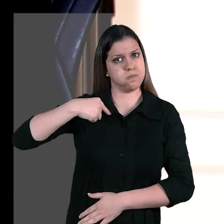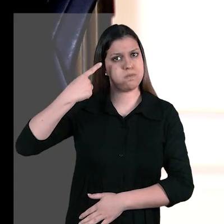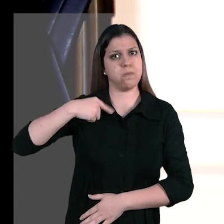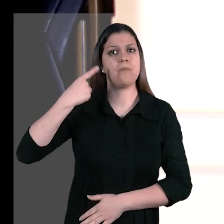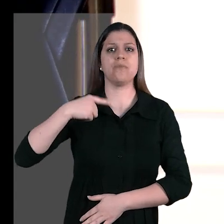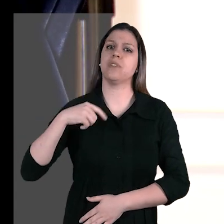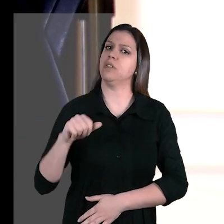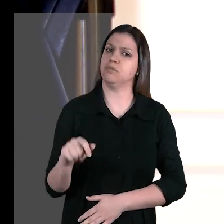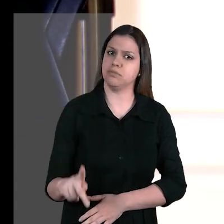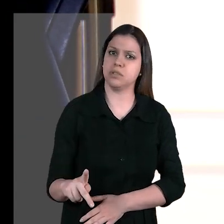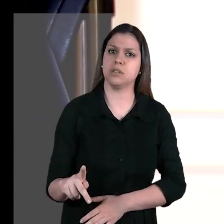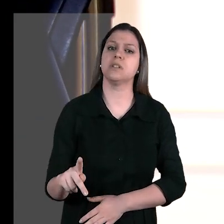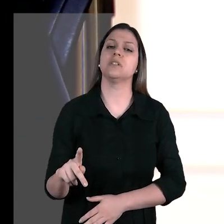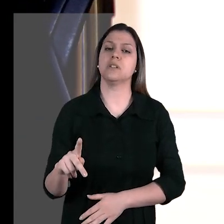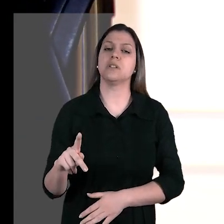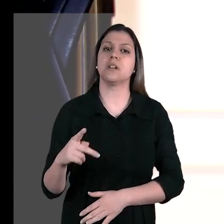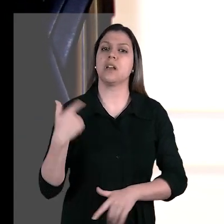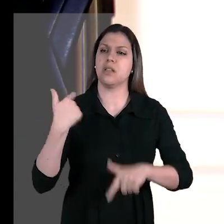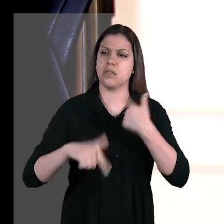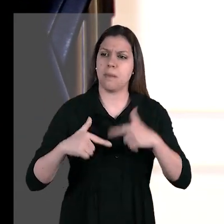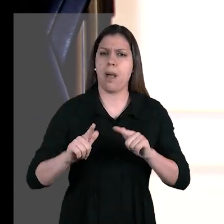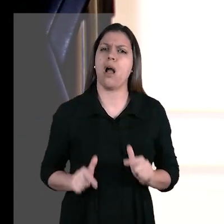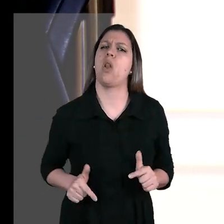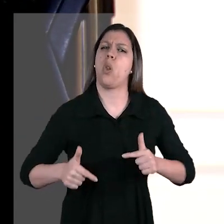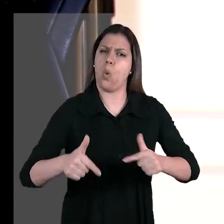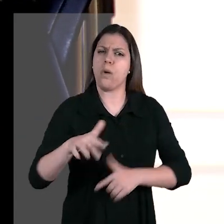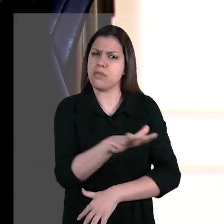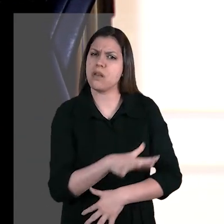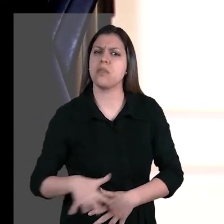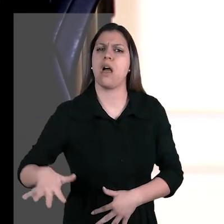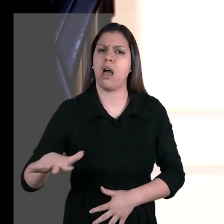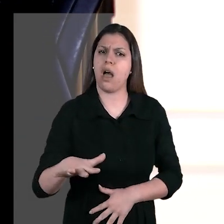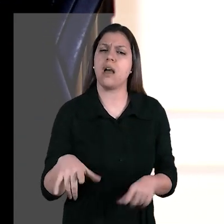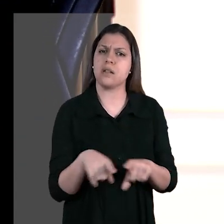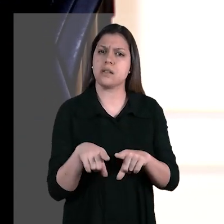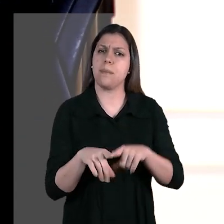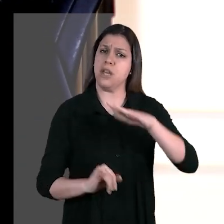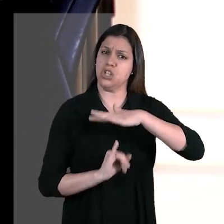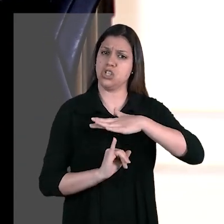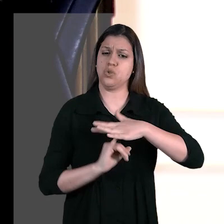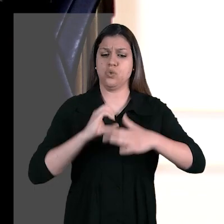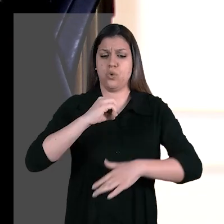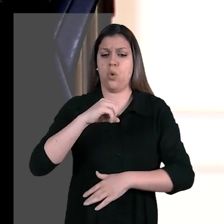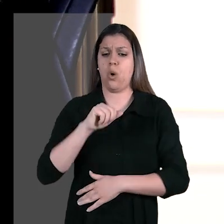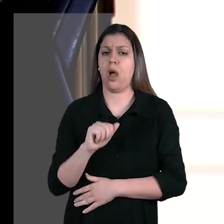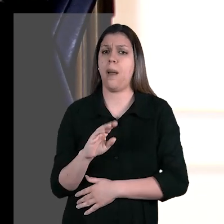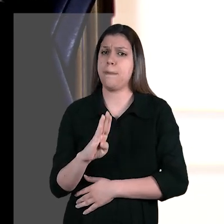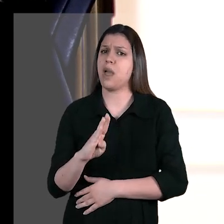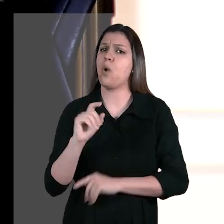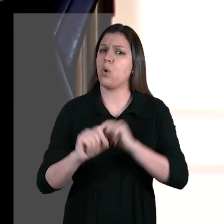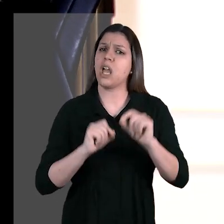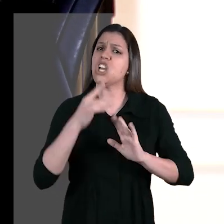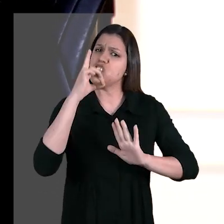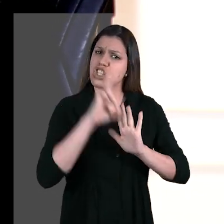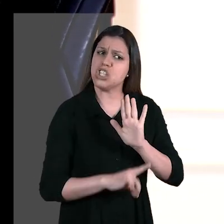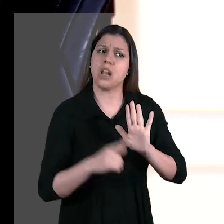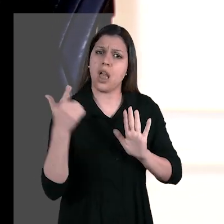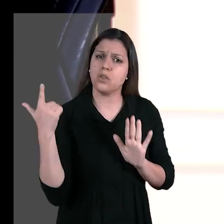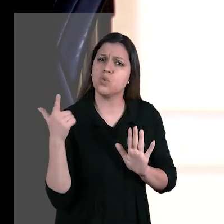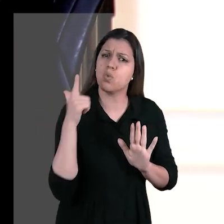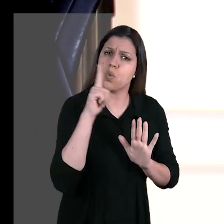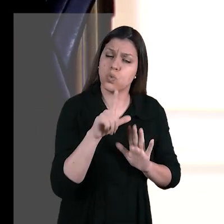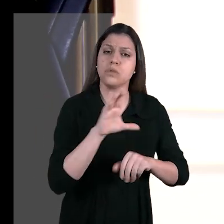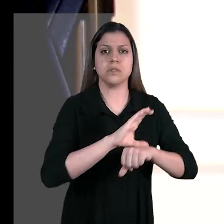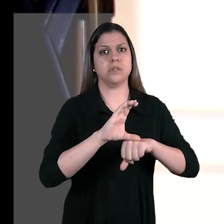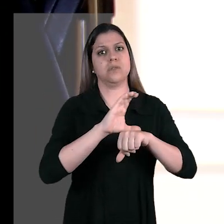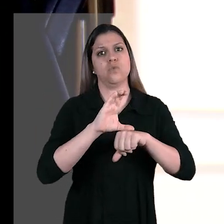advogados, previdenciaristas que militam na área, ou mesmo pela instituição OAB, é de preservar os direitos conquistados